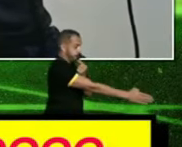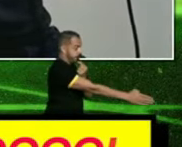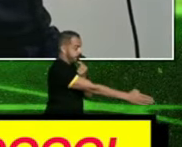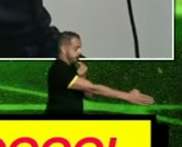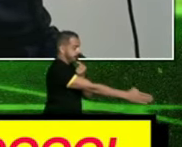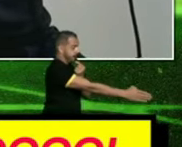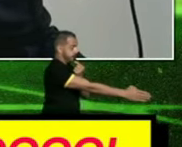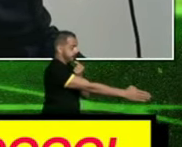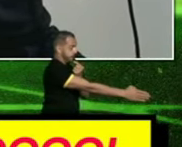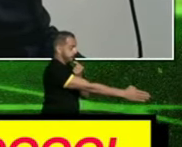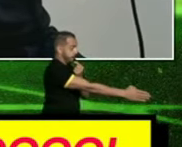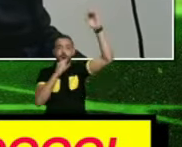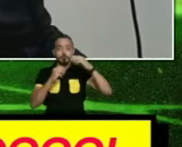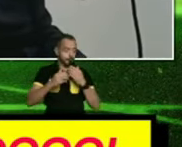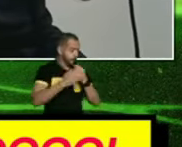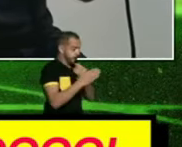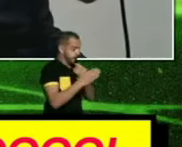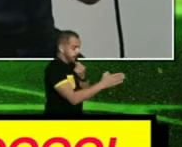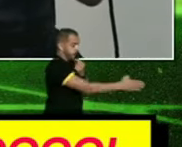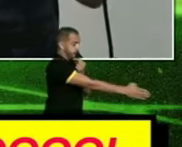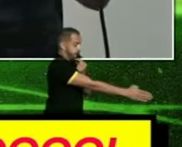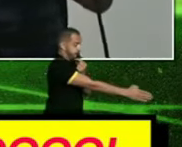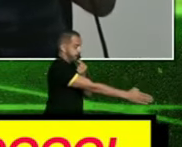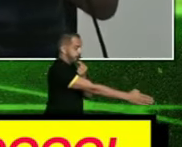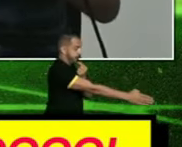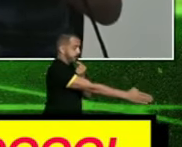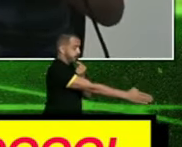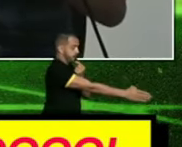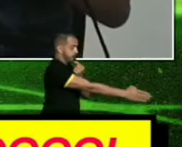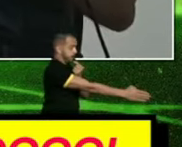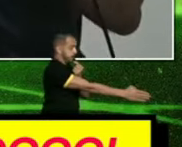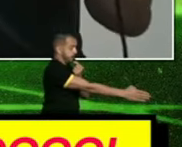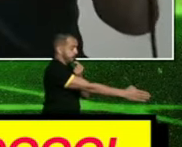Cruzeiro Cruzeiro Cruzeiro